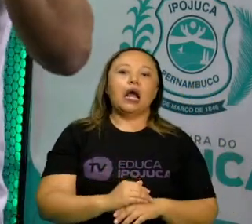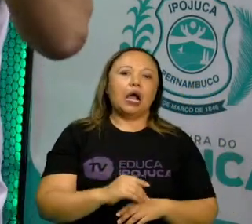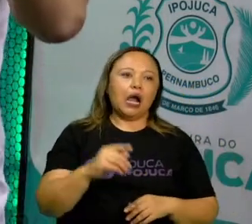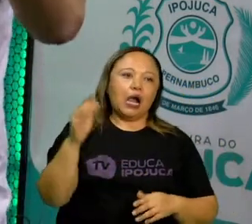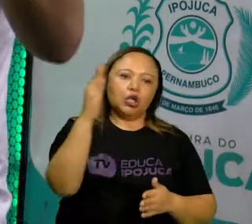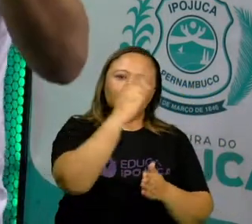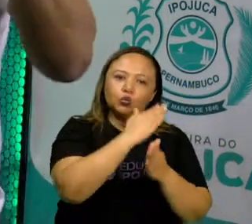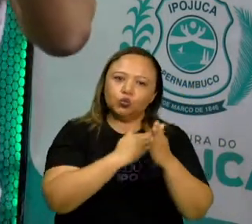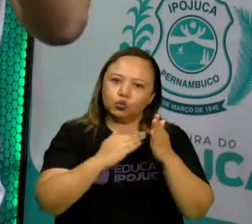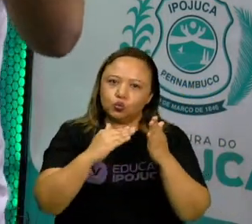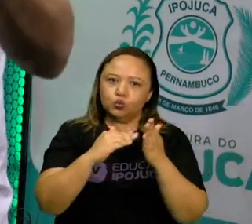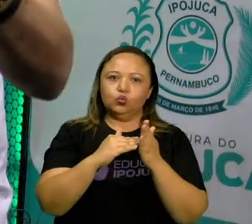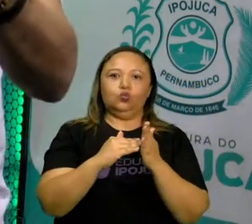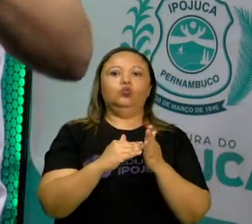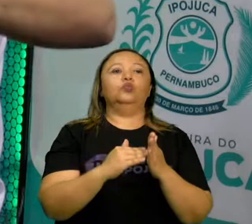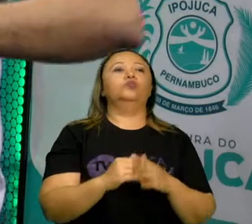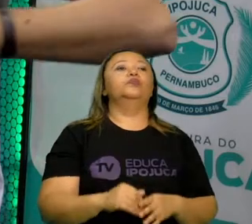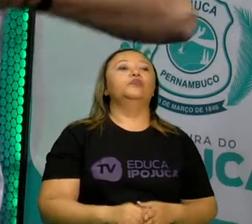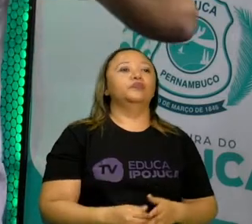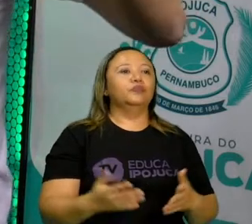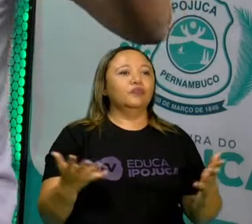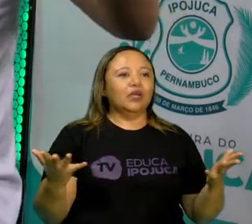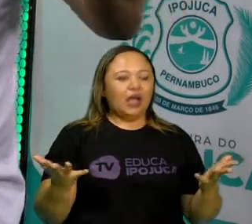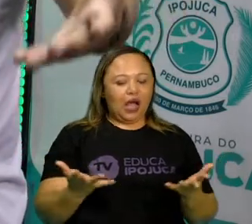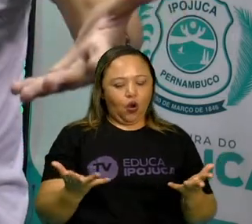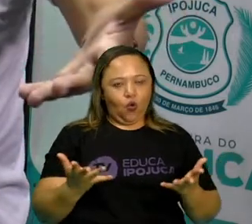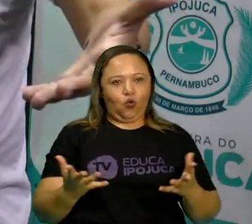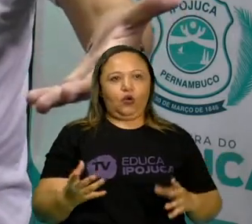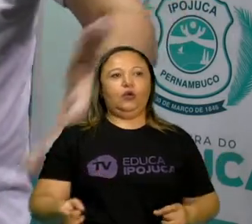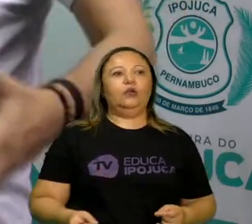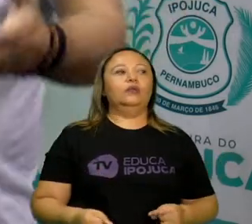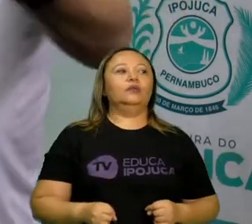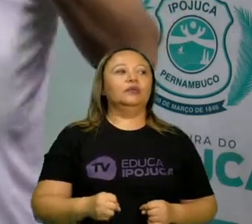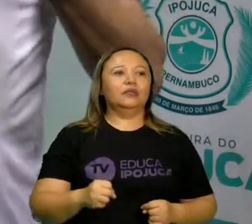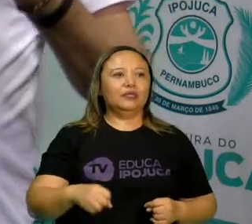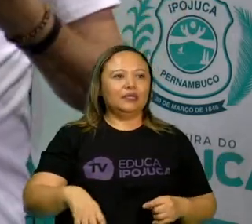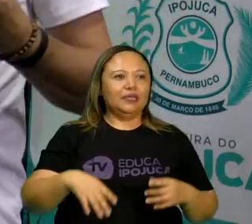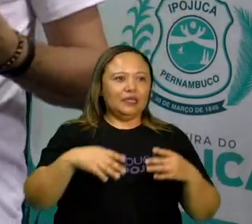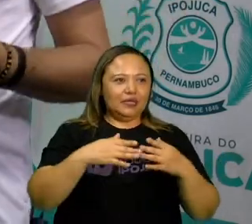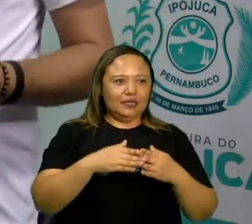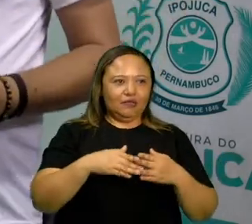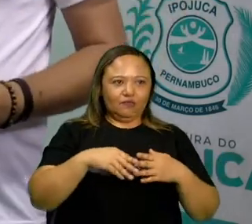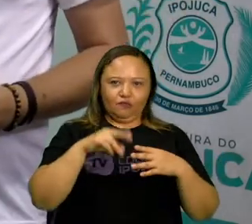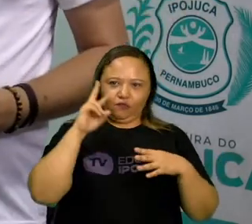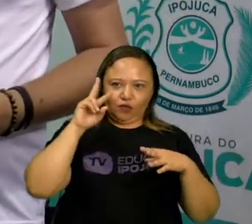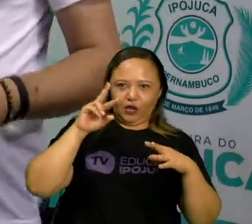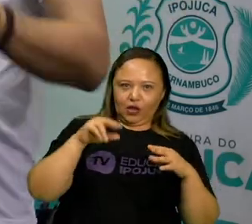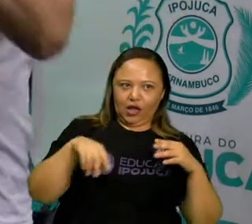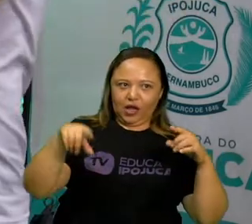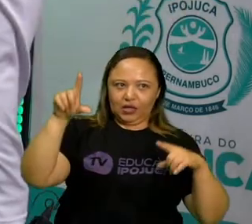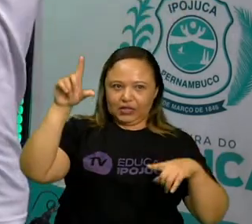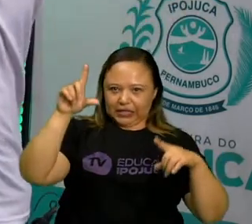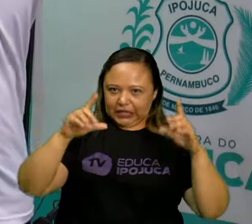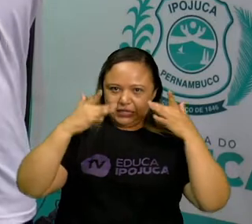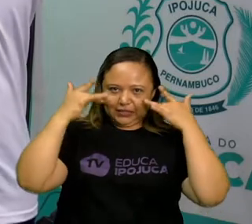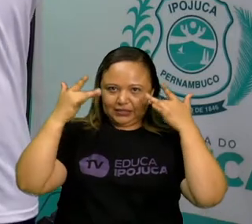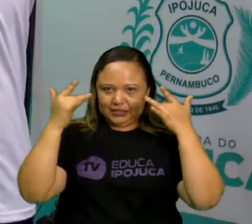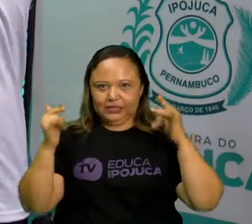Dança circo e ópera Artes da cena artes visuais